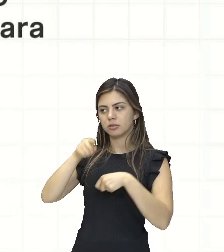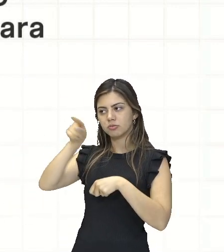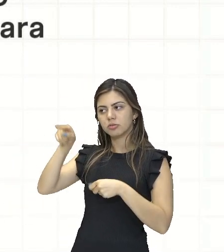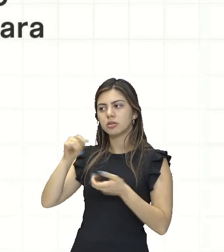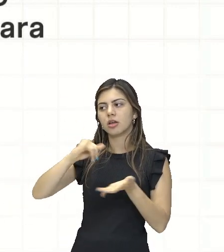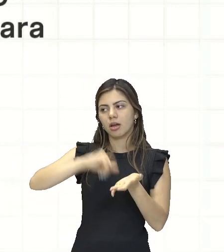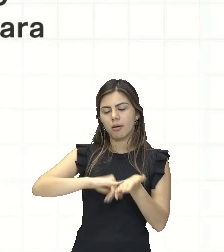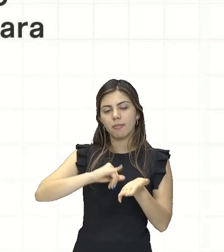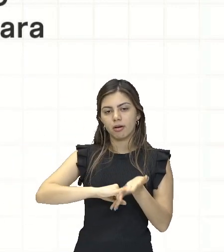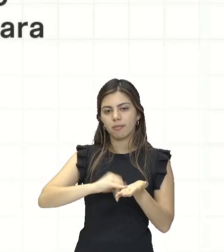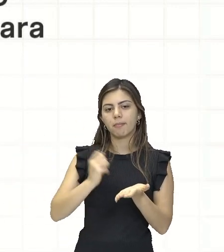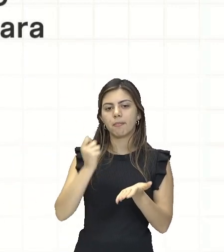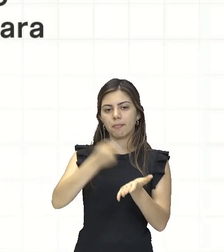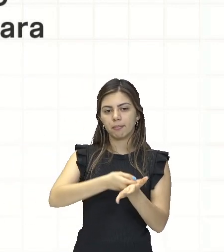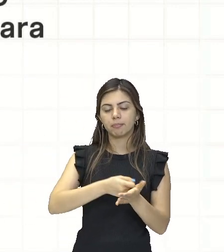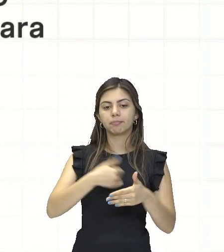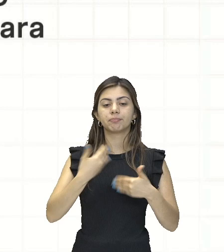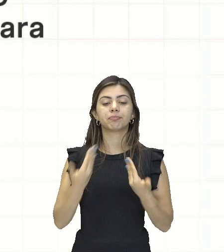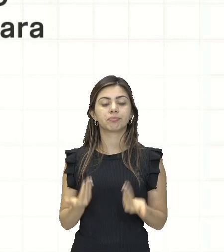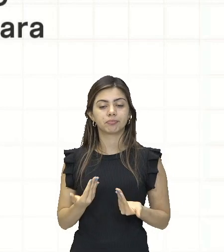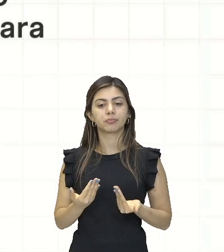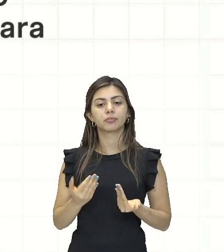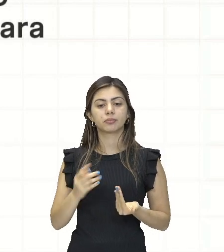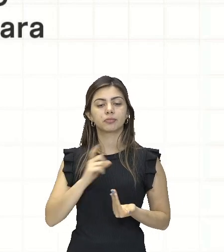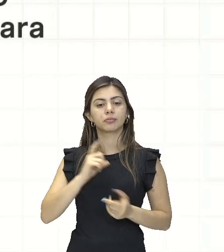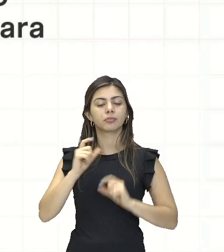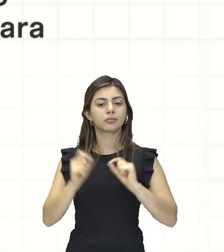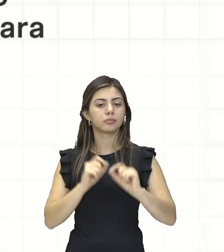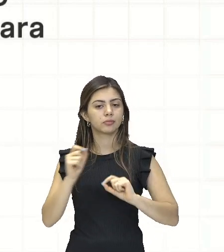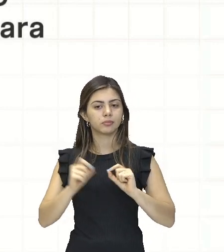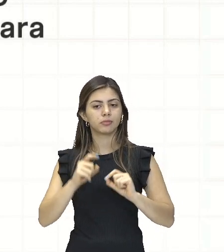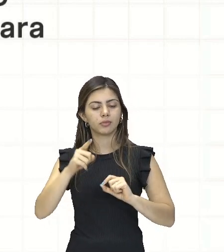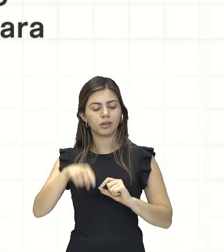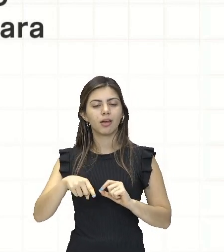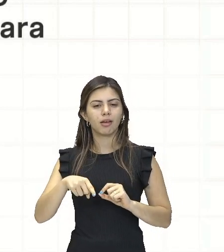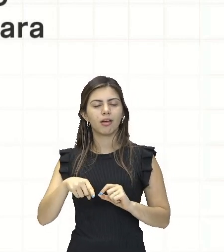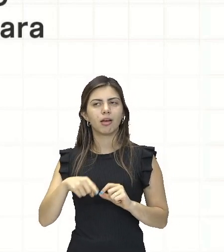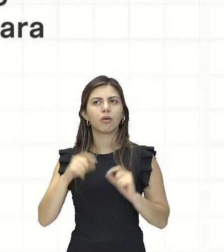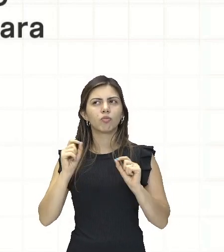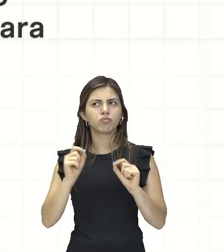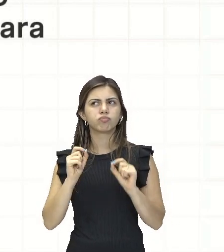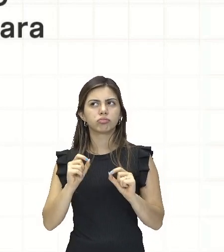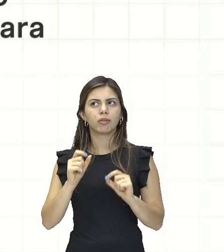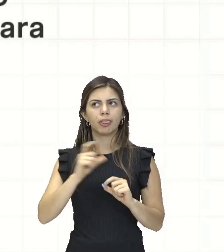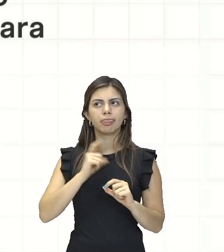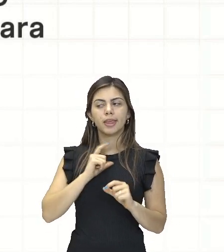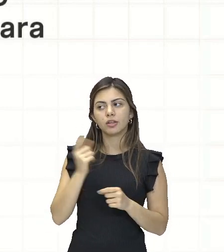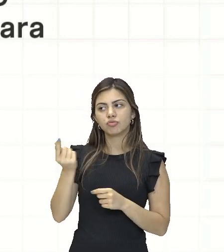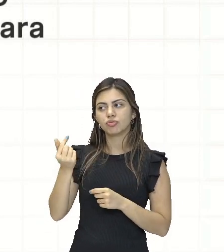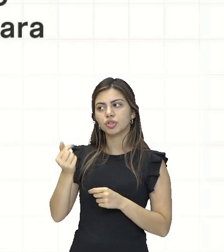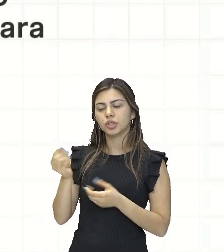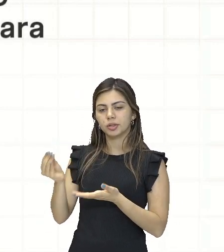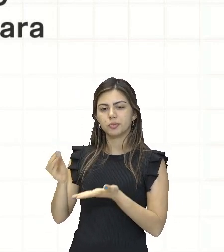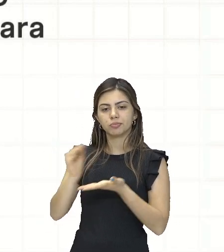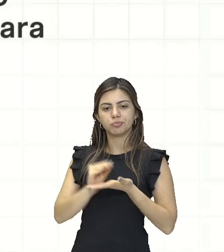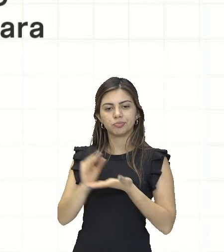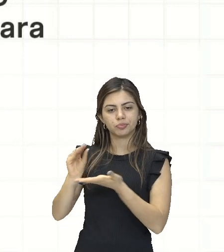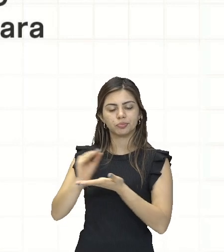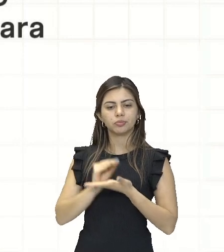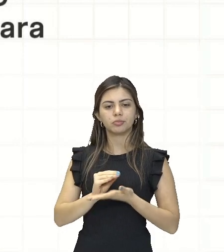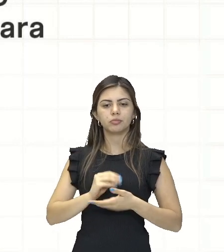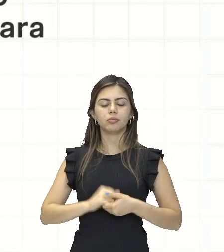Então, isso vai fazer com que eu tenha ali uma certa vantagem para essas indústrias